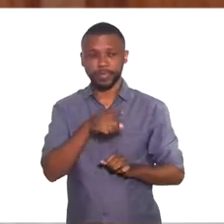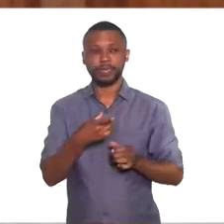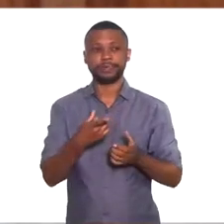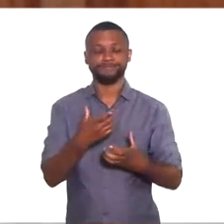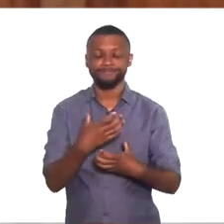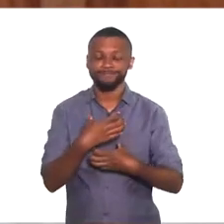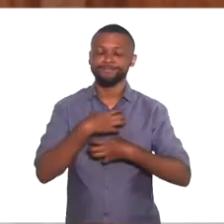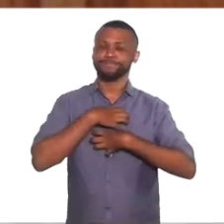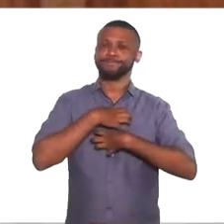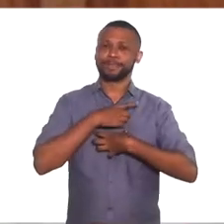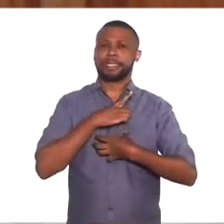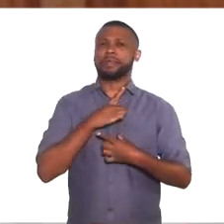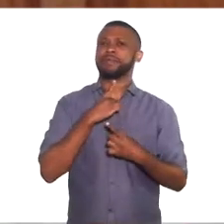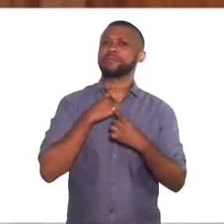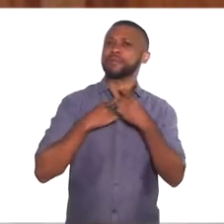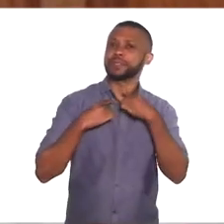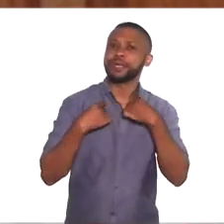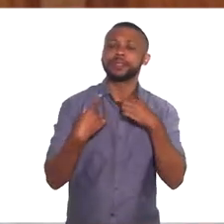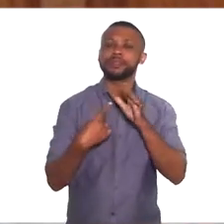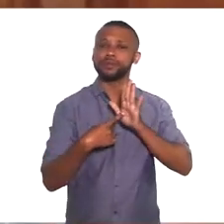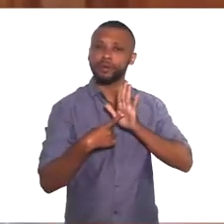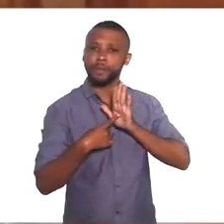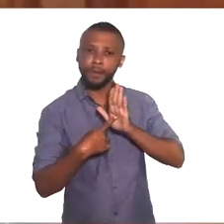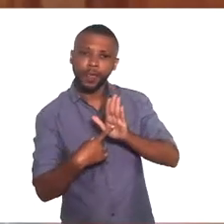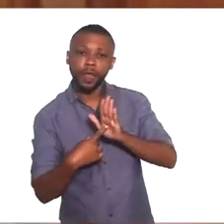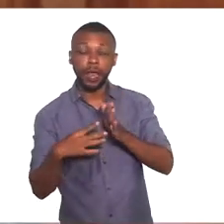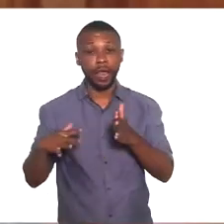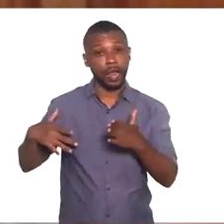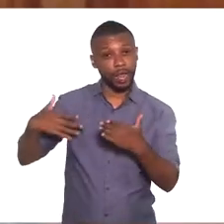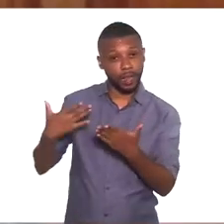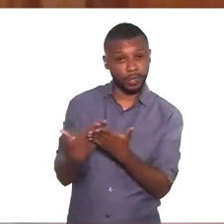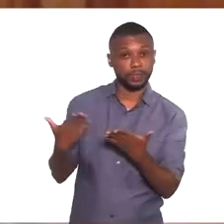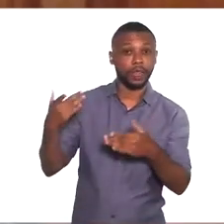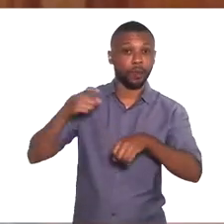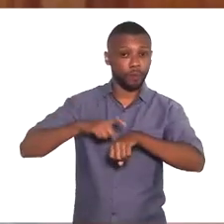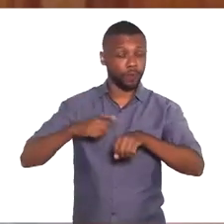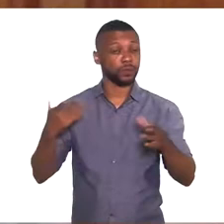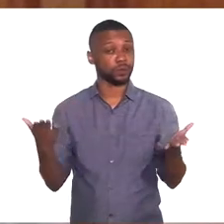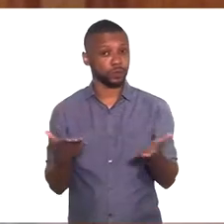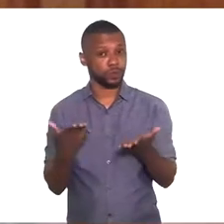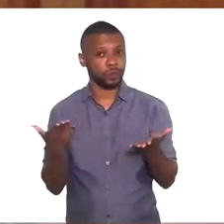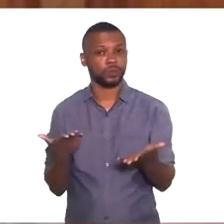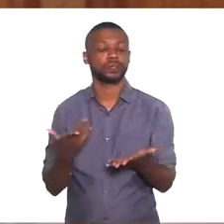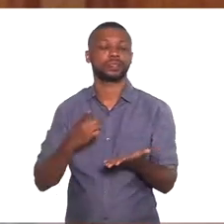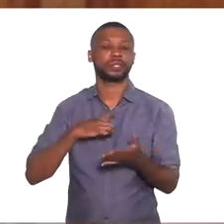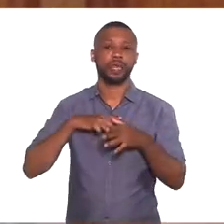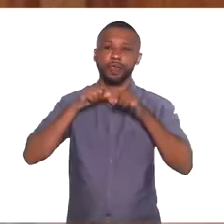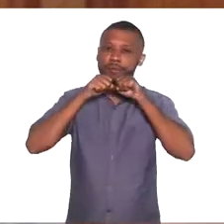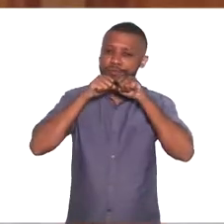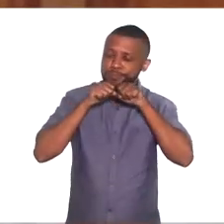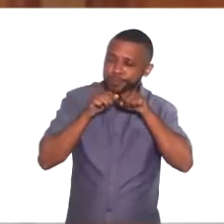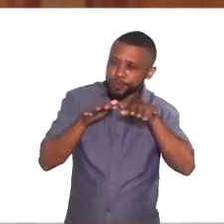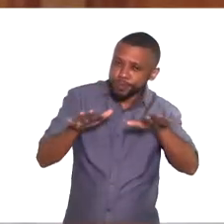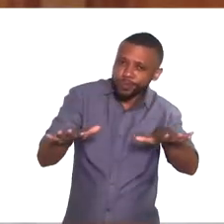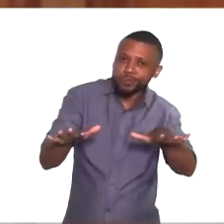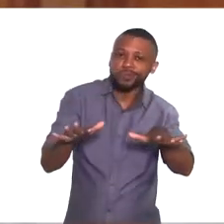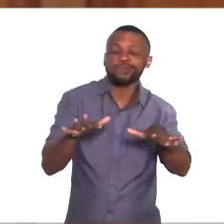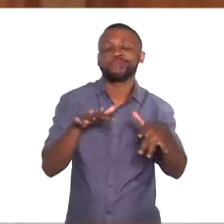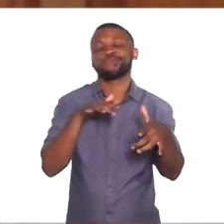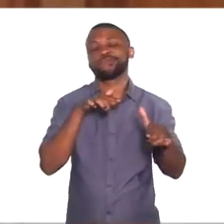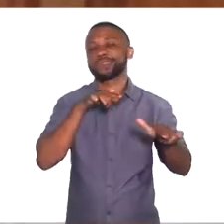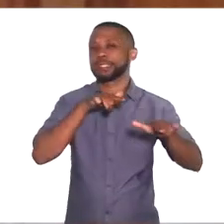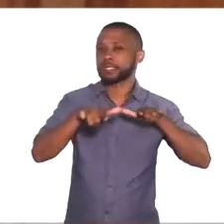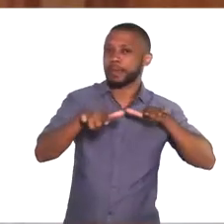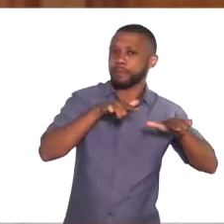você gerou e tem levado até hoje tem assim é multiplicado em matéria de